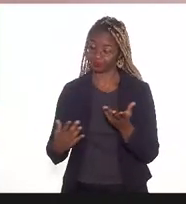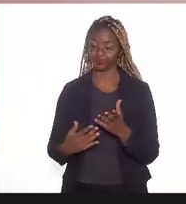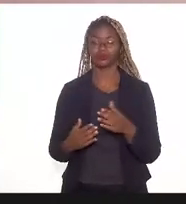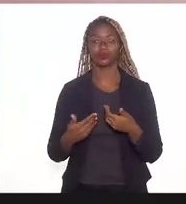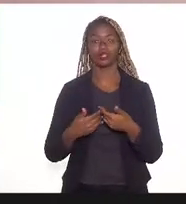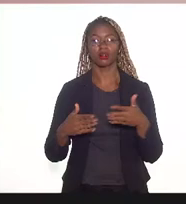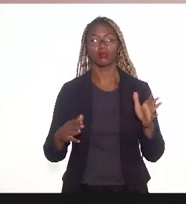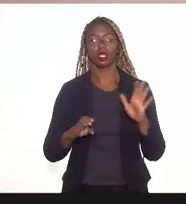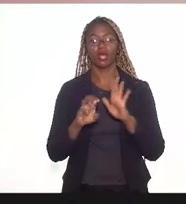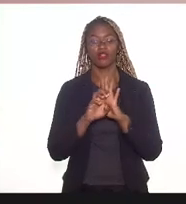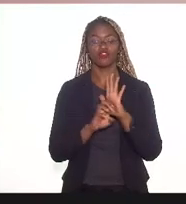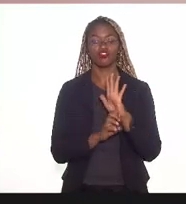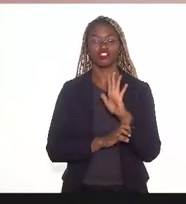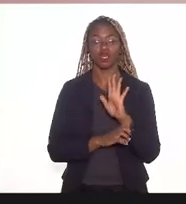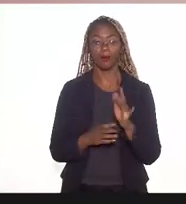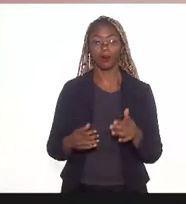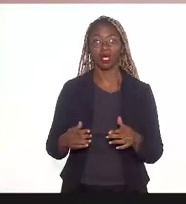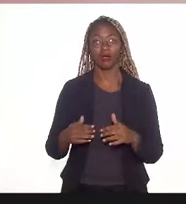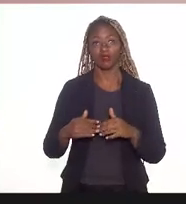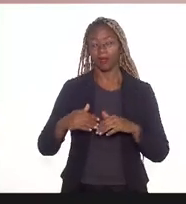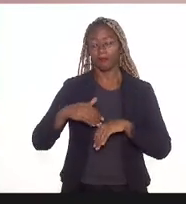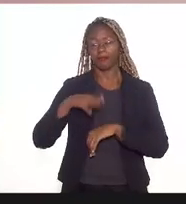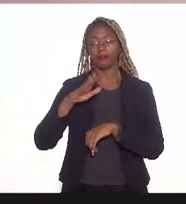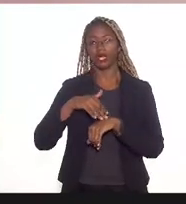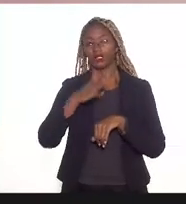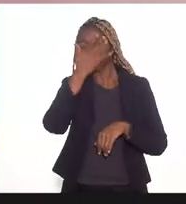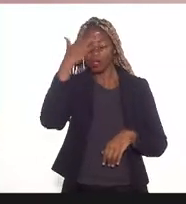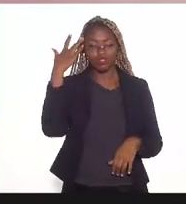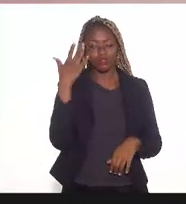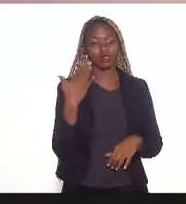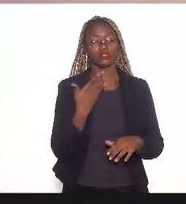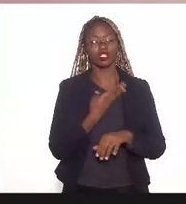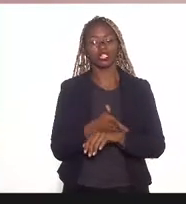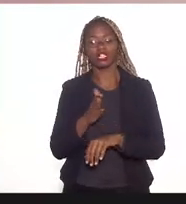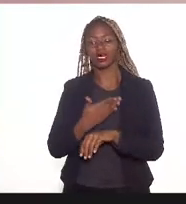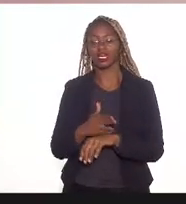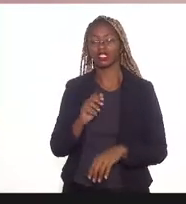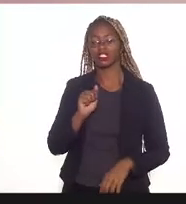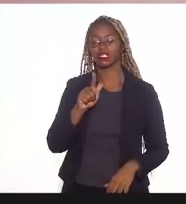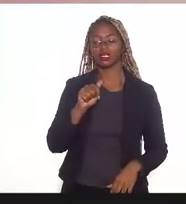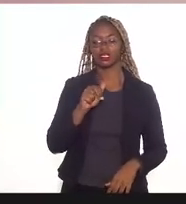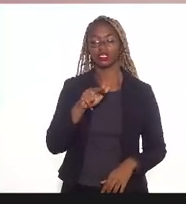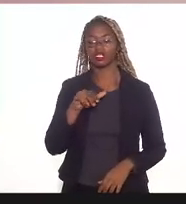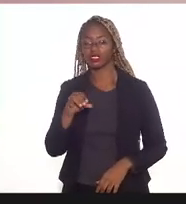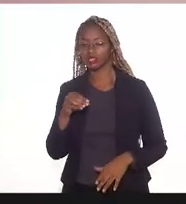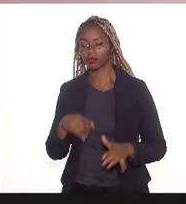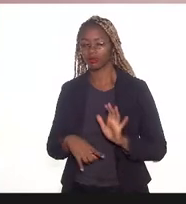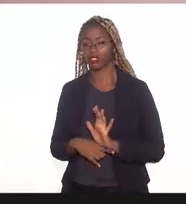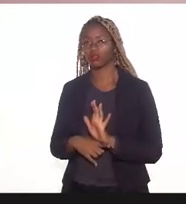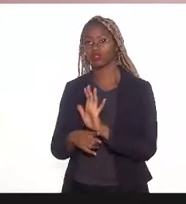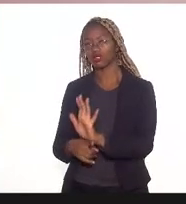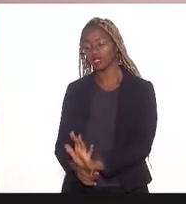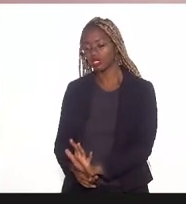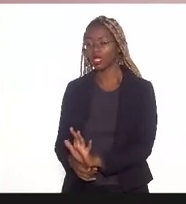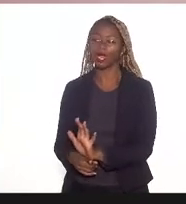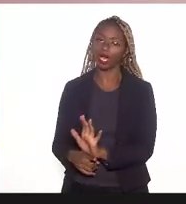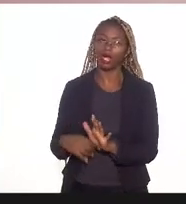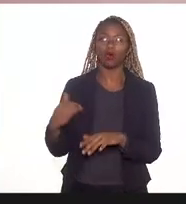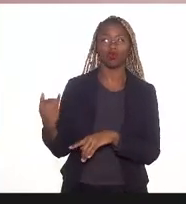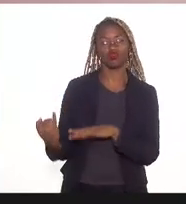agora para aumentar o número de credenciados treinados pela GRIU para poder auxiliar, né, esse micro, pequeno,